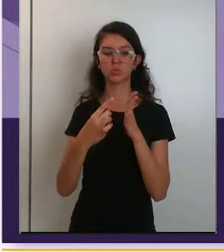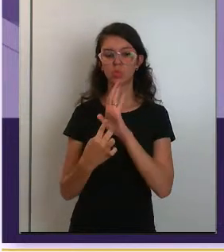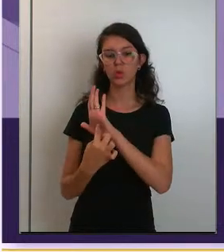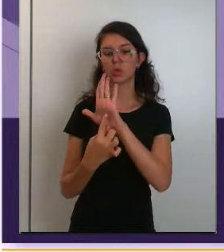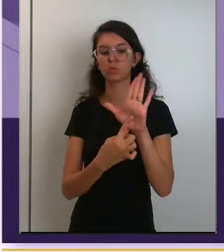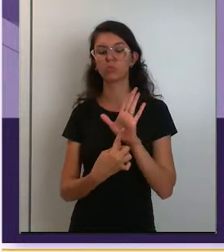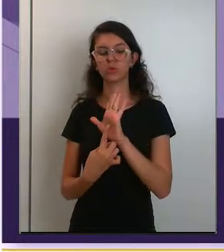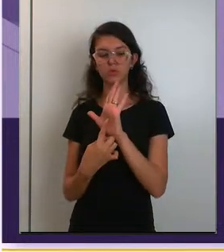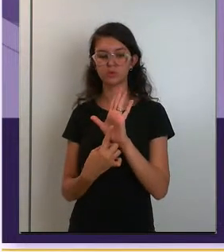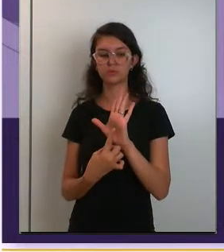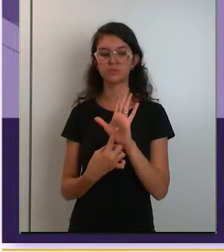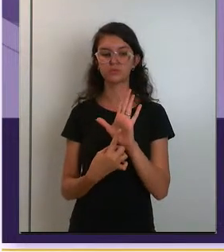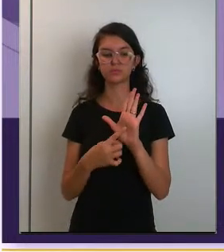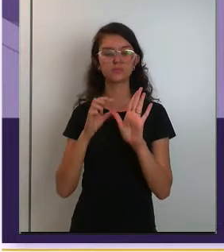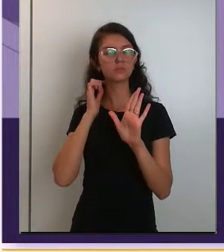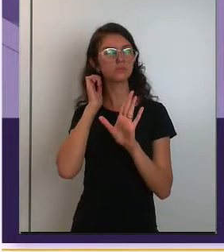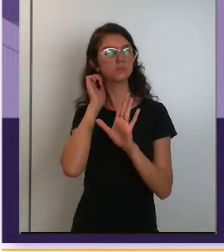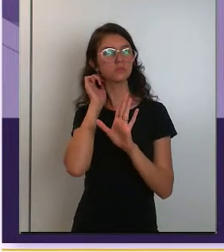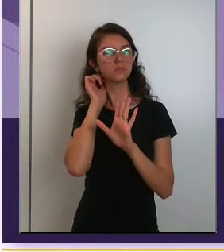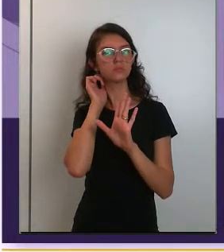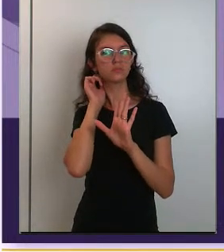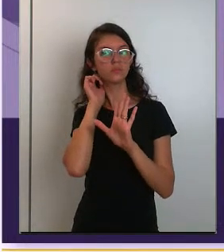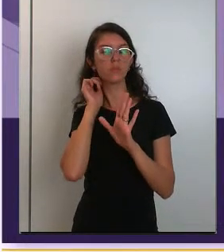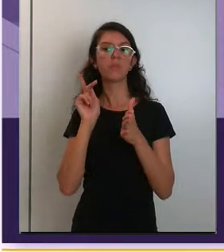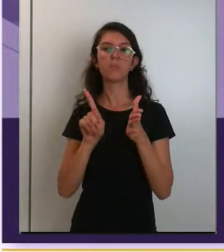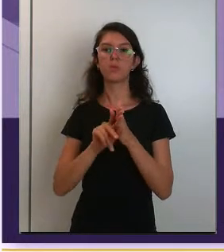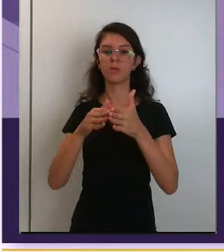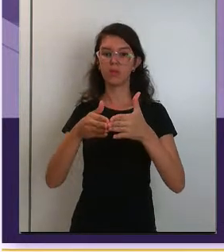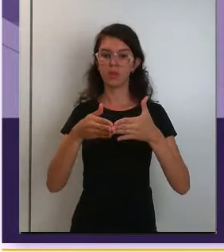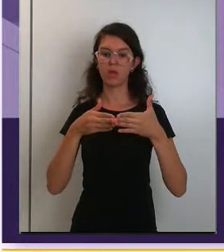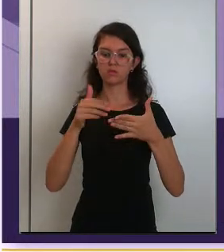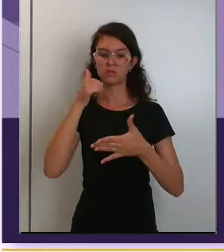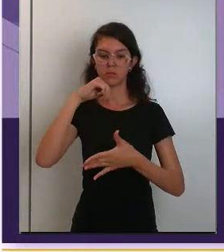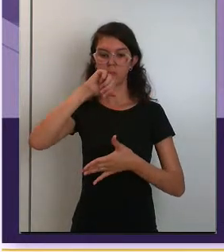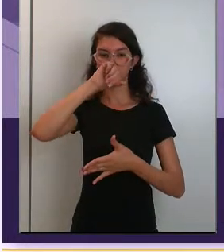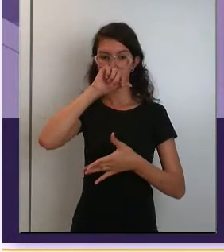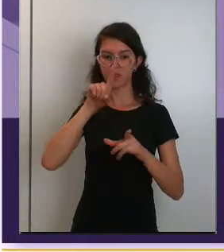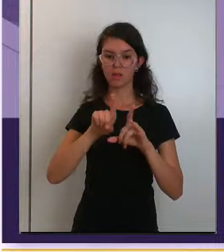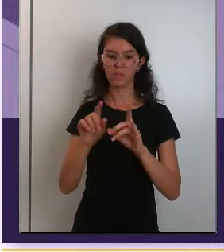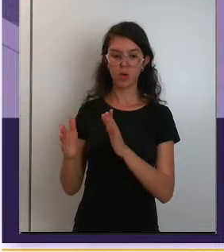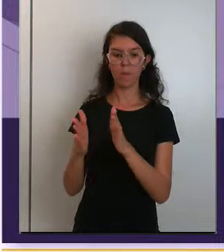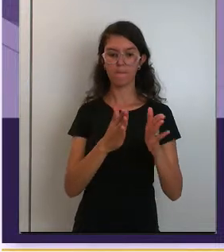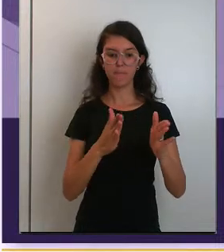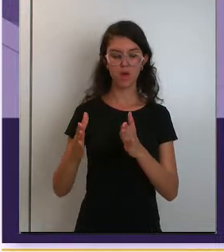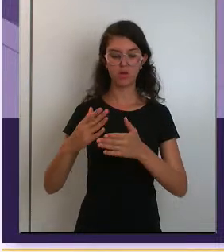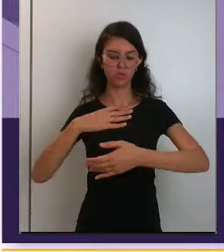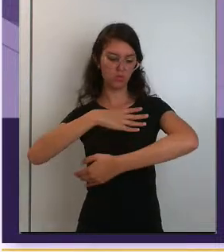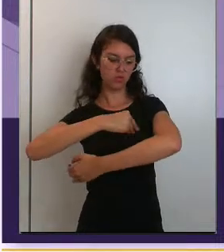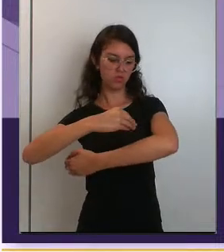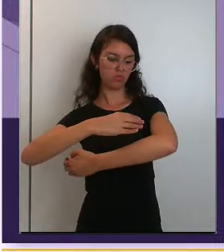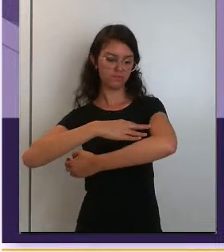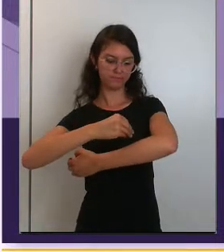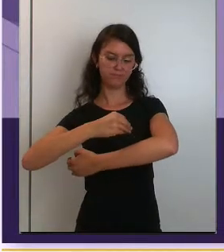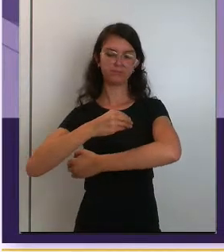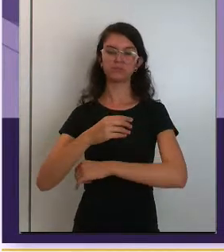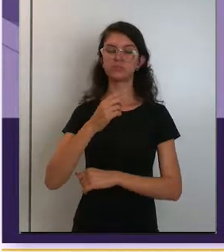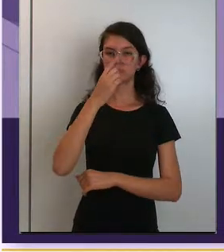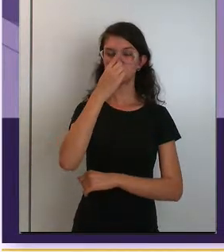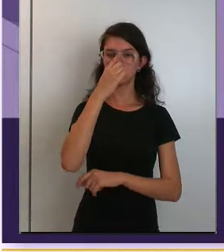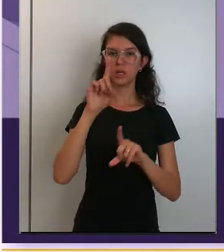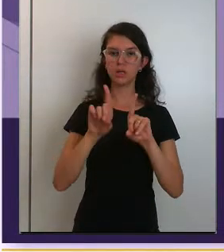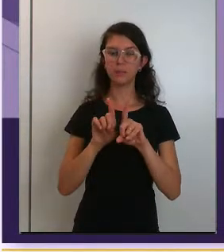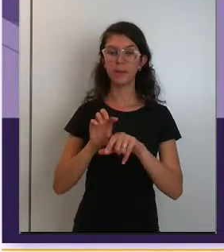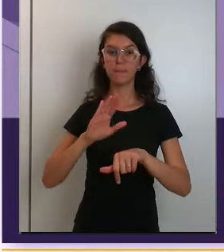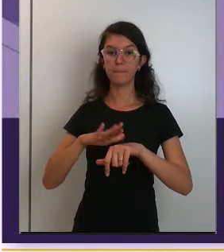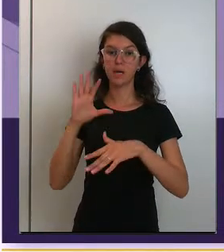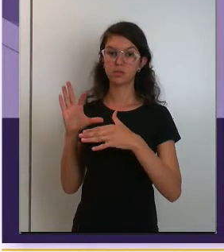associação da licença maternidade com a duração do aleitamento materno e trazer também um pouquinho mais de contexto